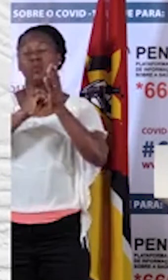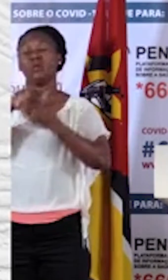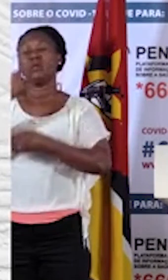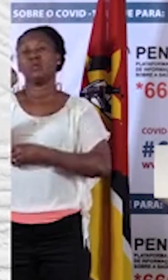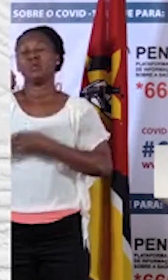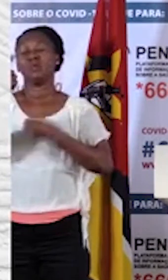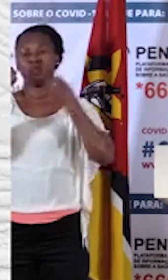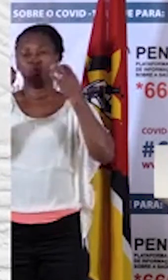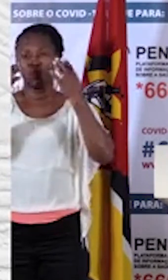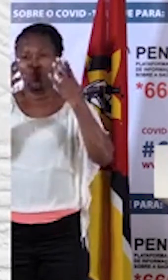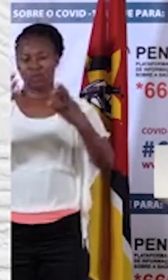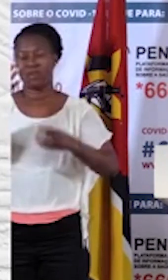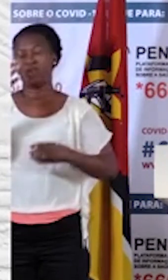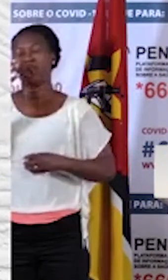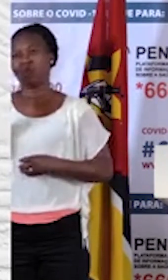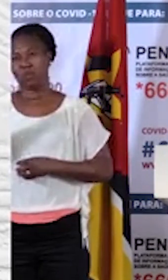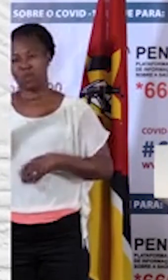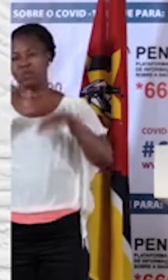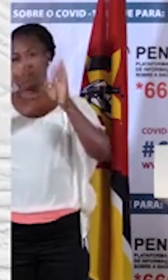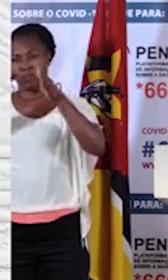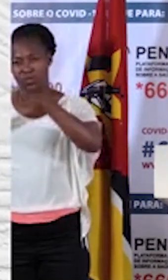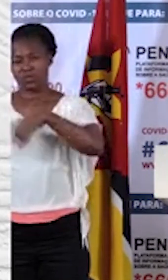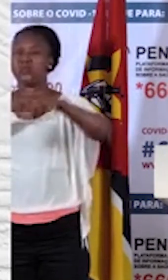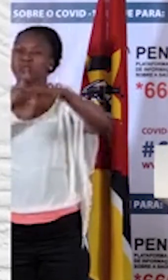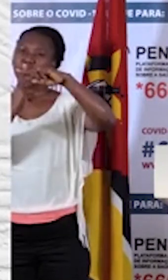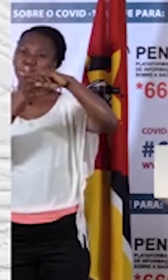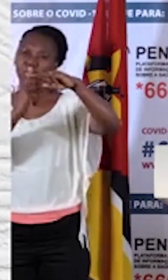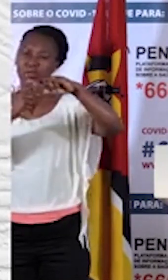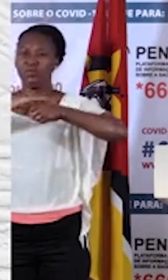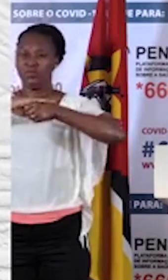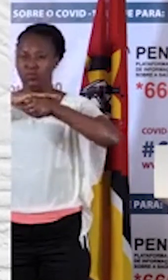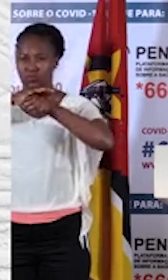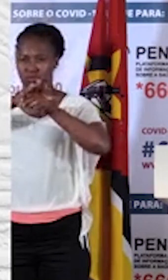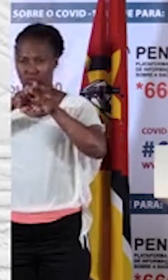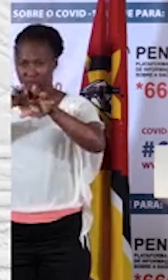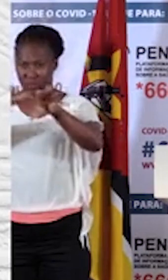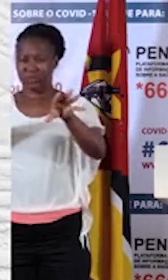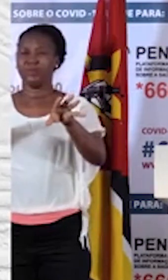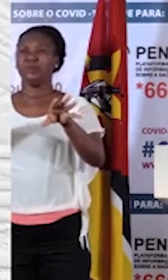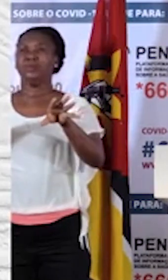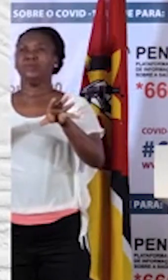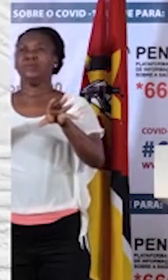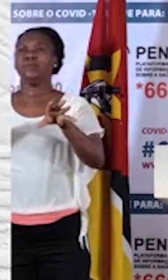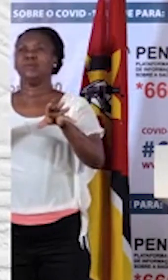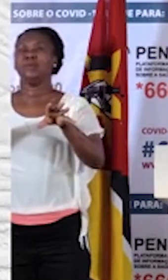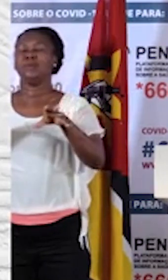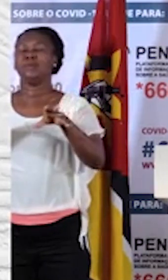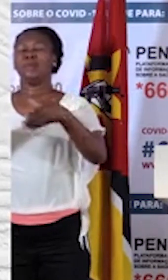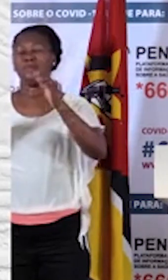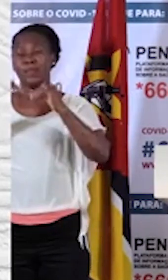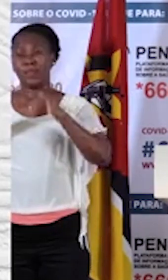194 casos positivos de infecção de Covid-19, cumulativamente, sendo